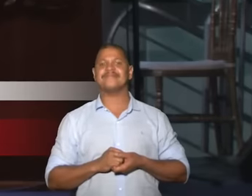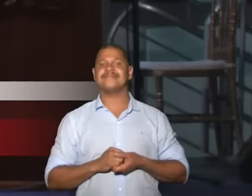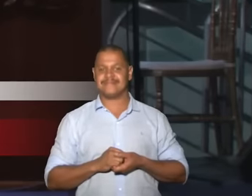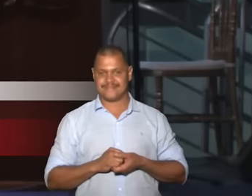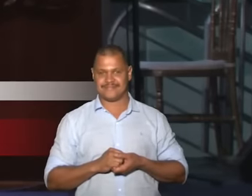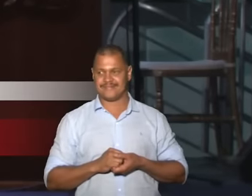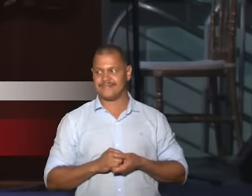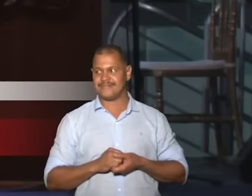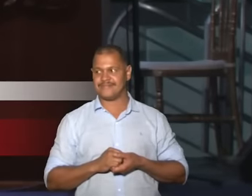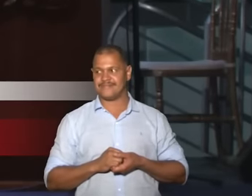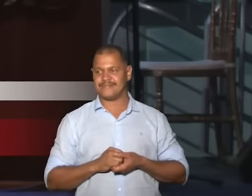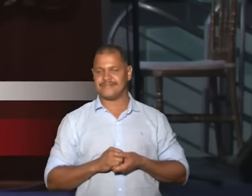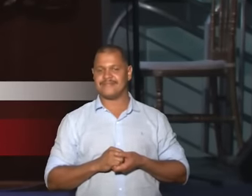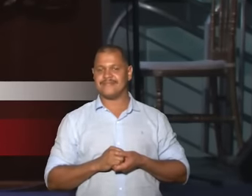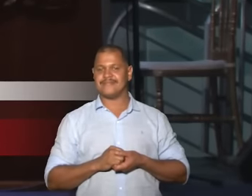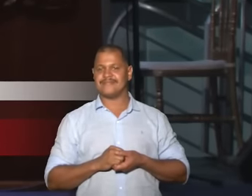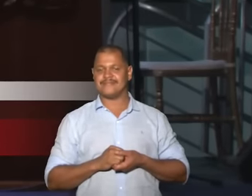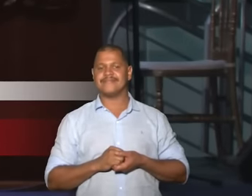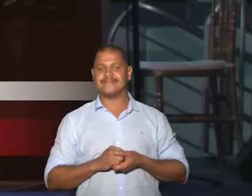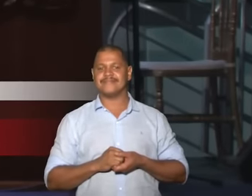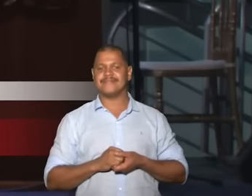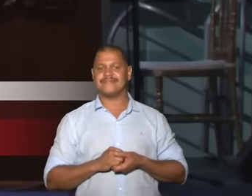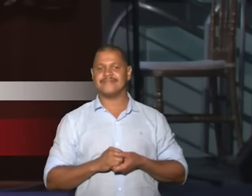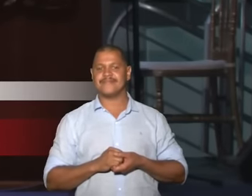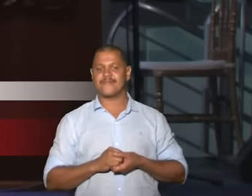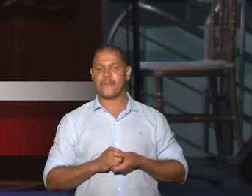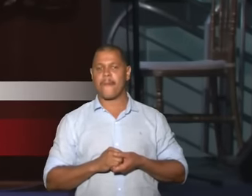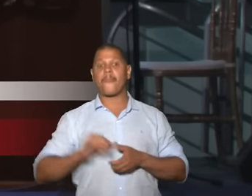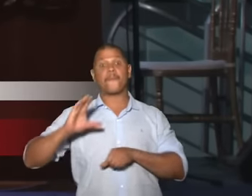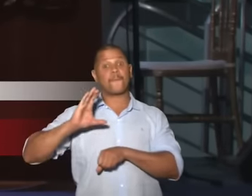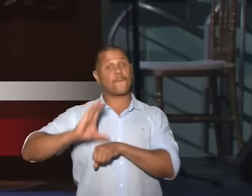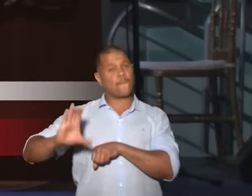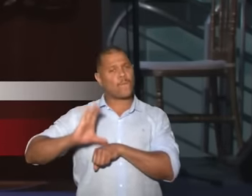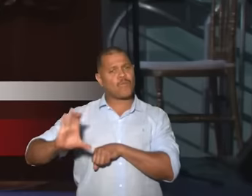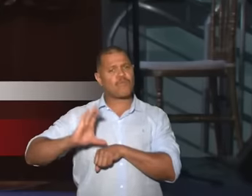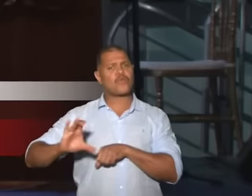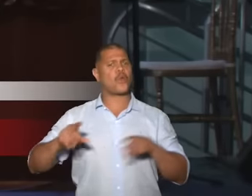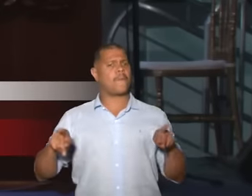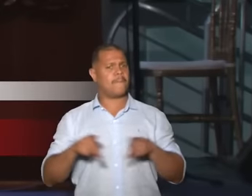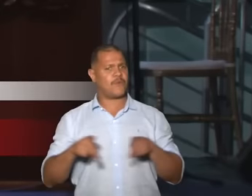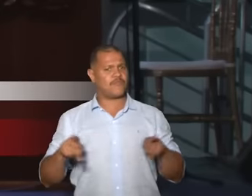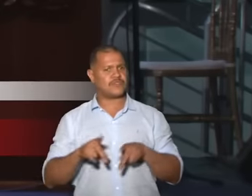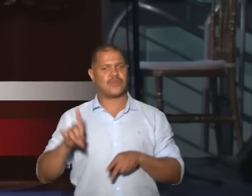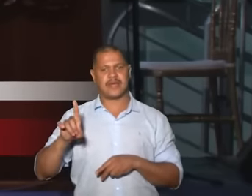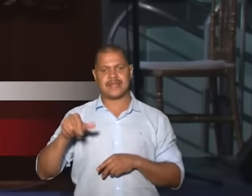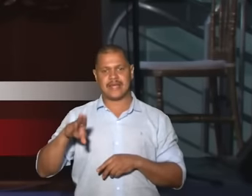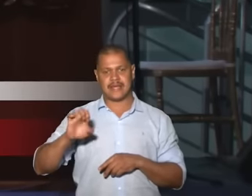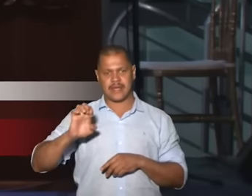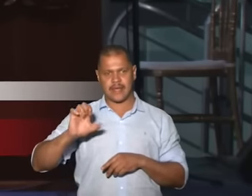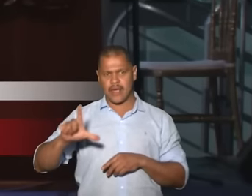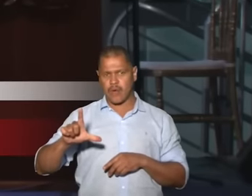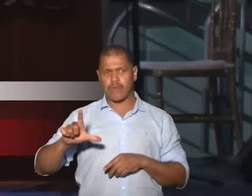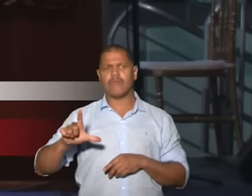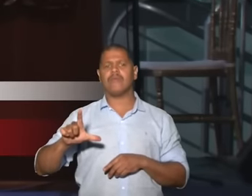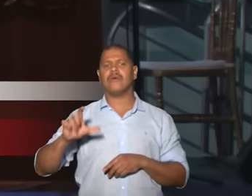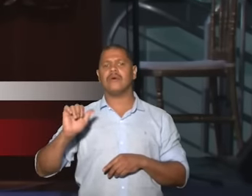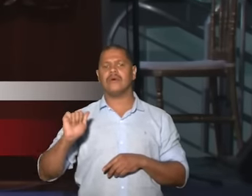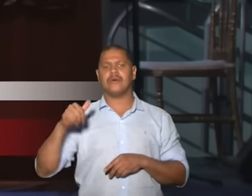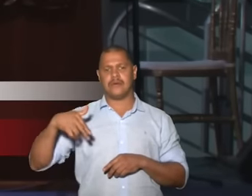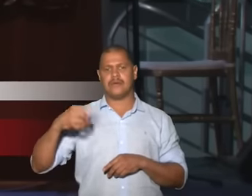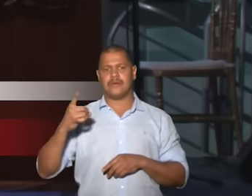Convidamos o representante da coordenação do curso, professor Daniel de Pádua